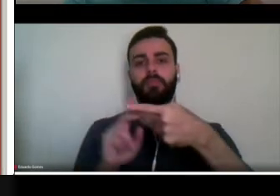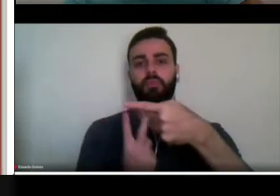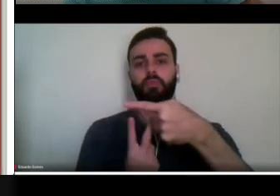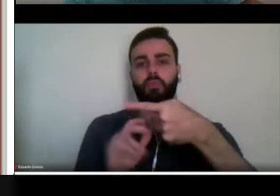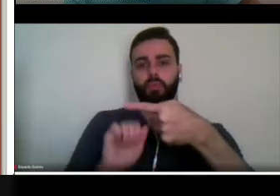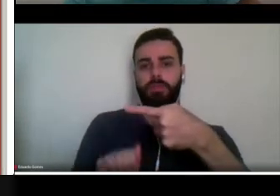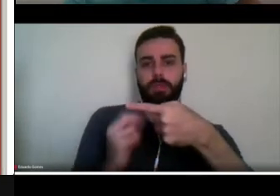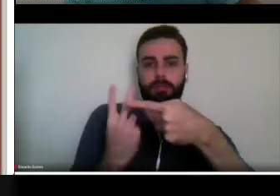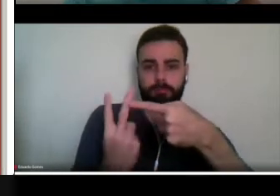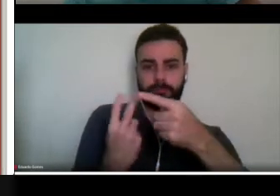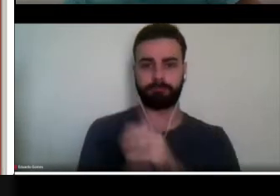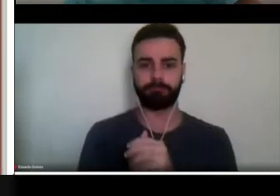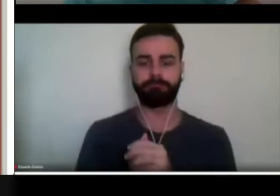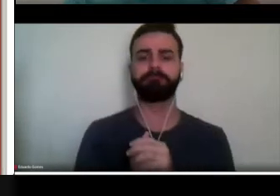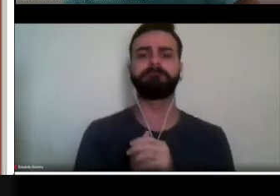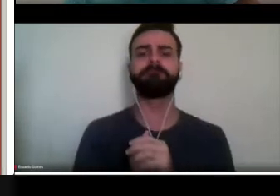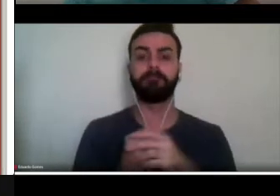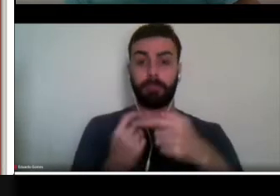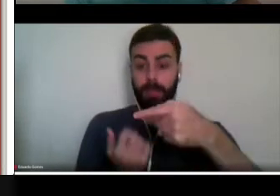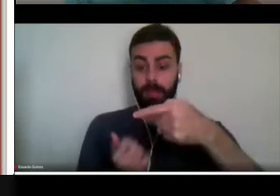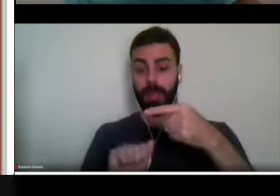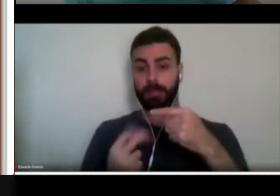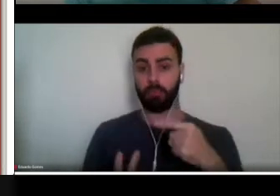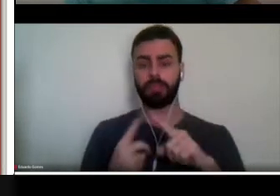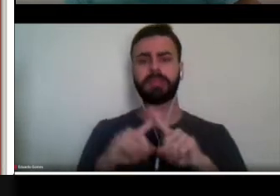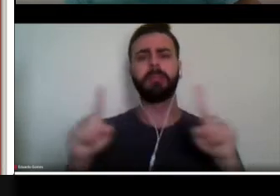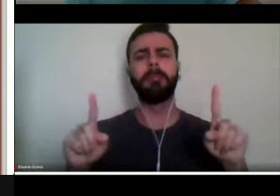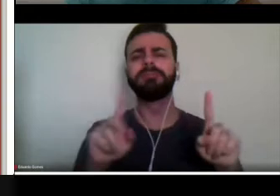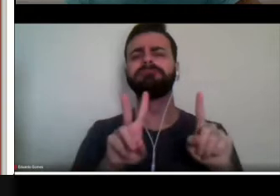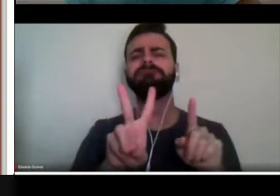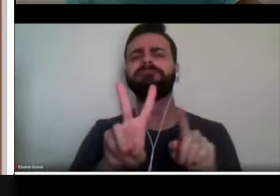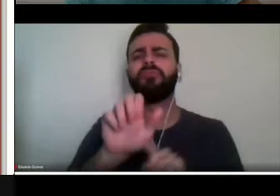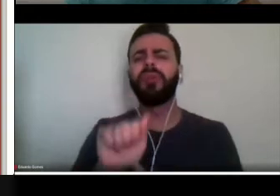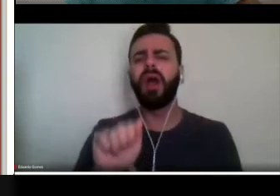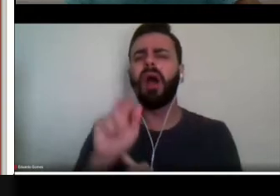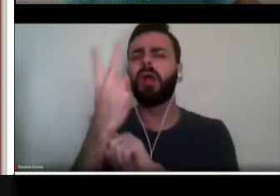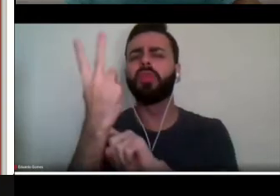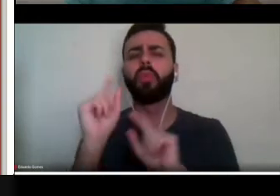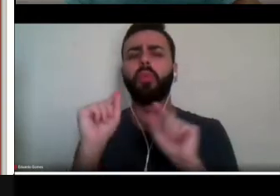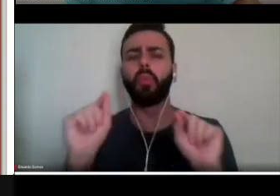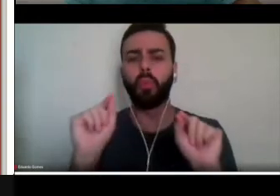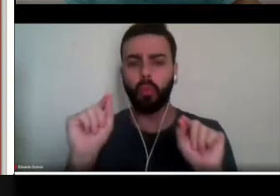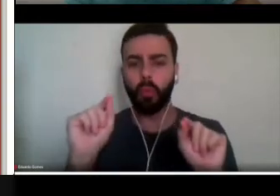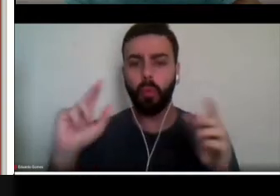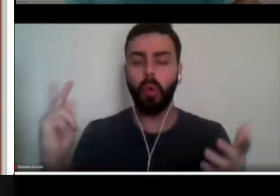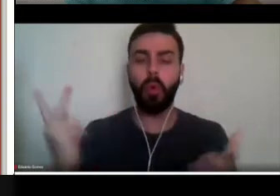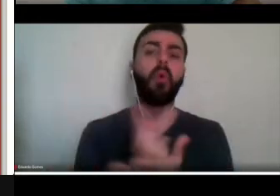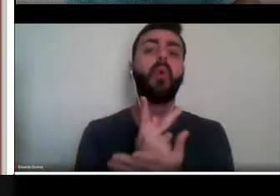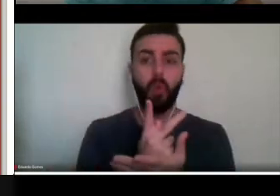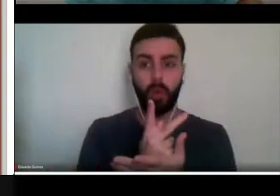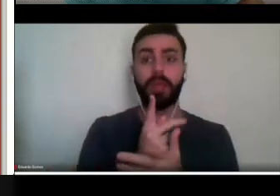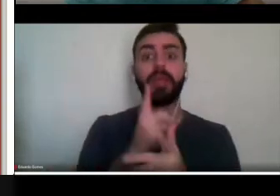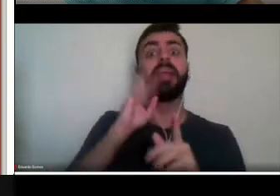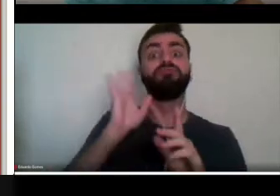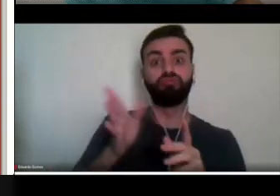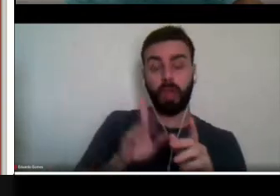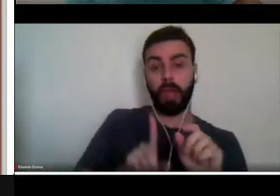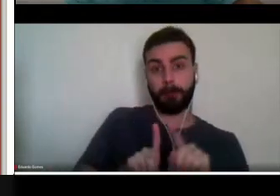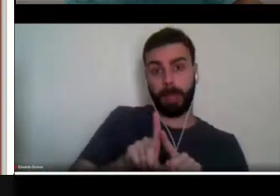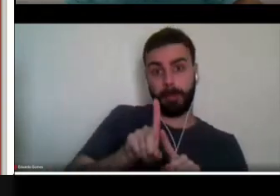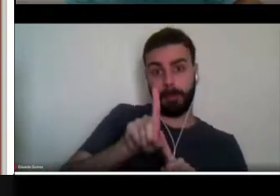VA2? É a velocidade que ele atingiu depois de acelerar 4 segundos, né? Então,